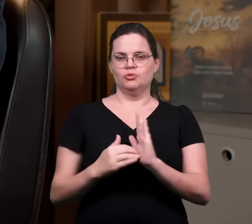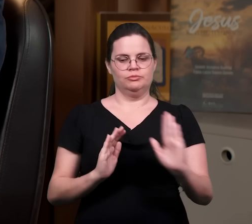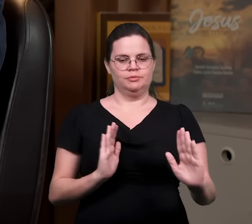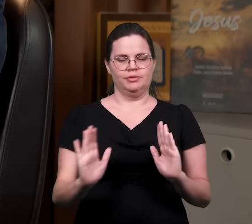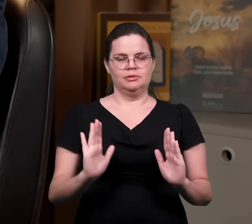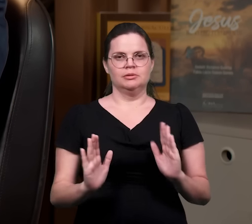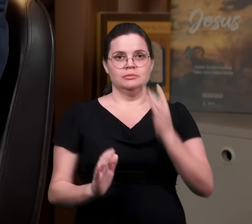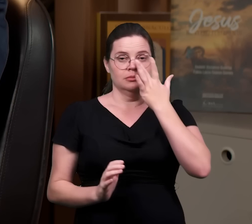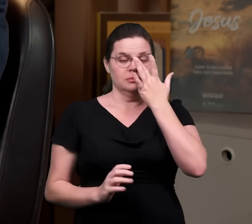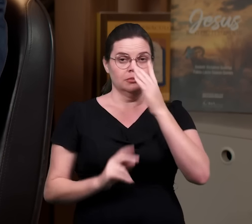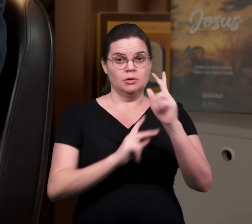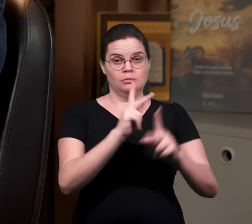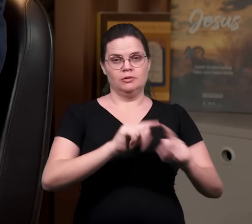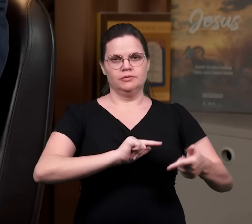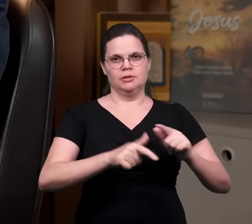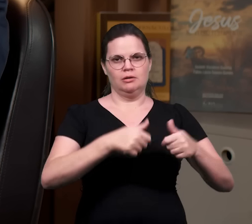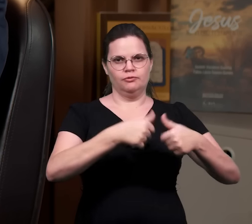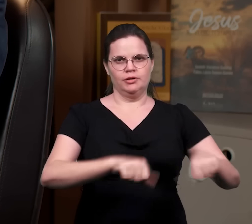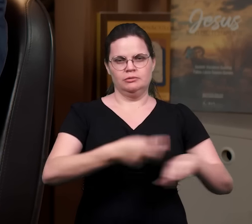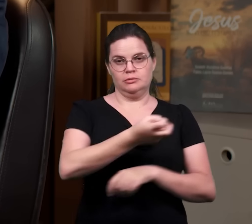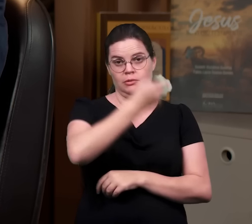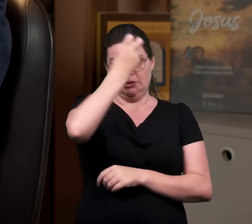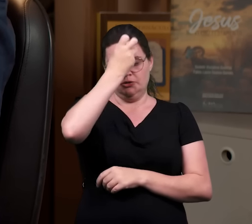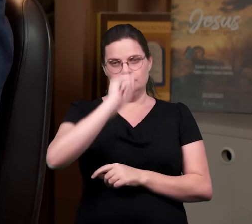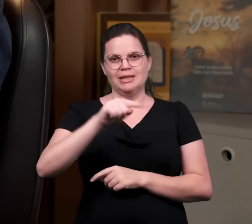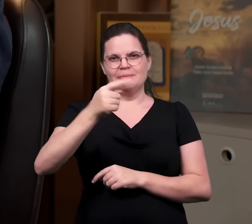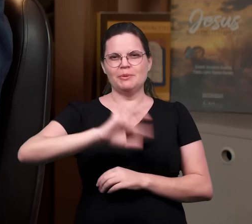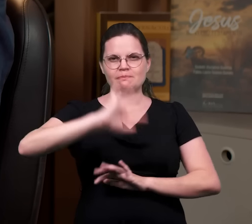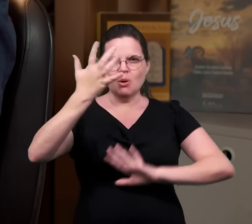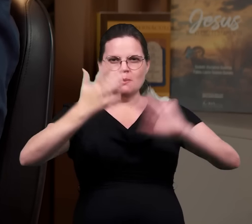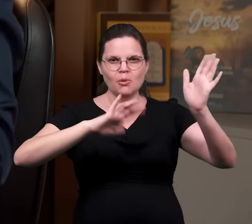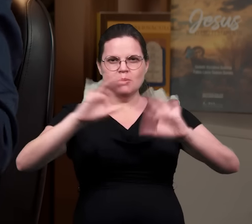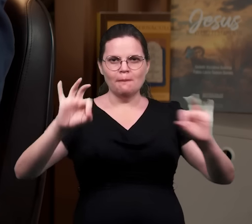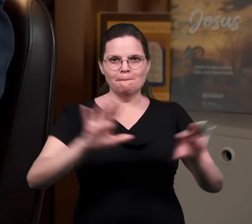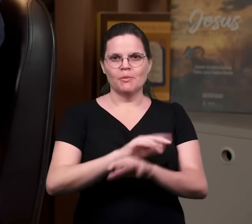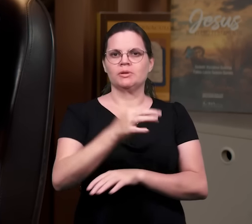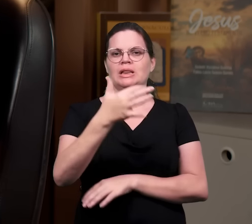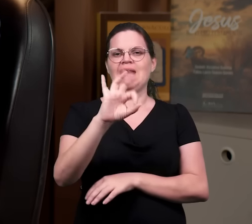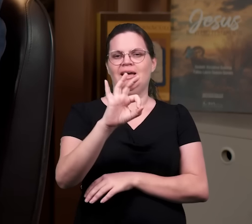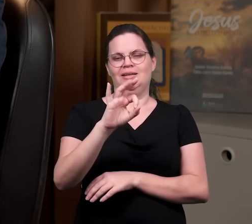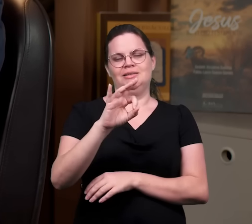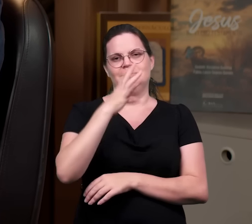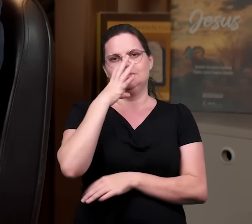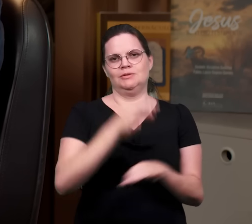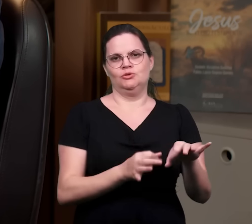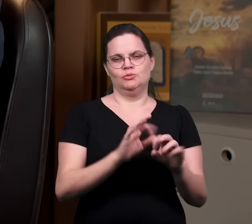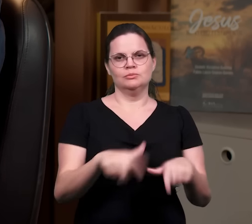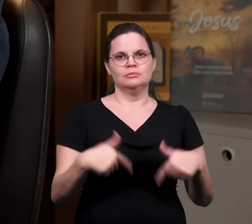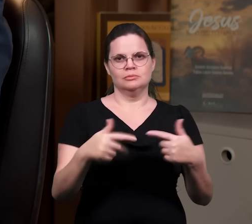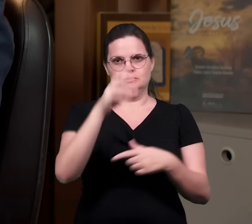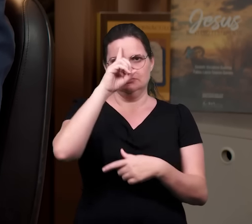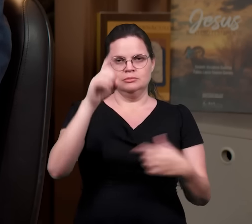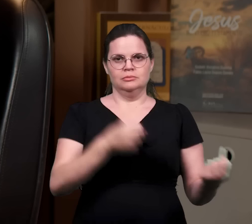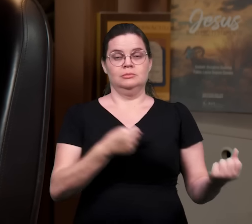momento em que Israel permaneceu no Egito. E a partir desses sinais, da ação poderosa do Senhor,